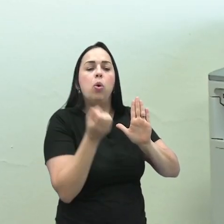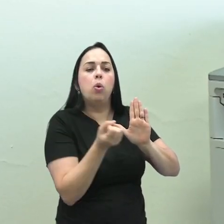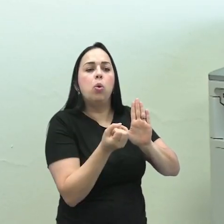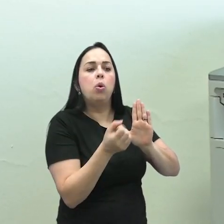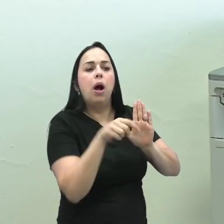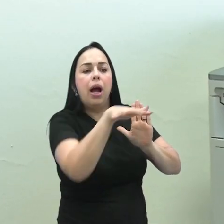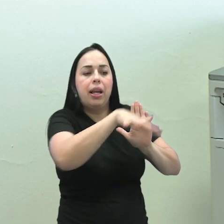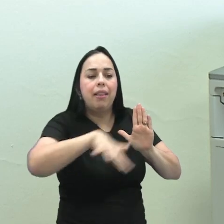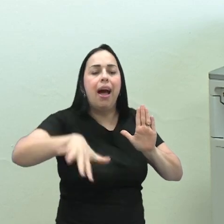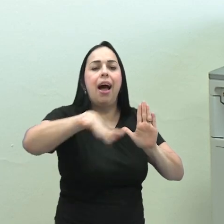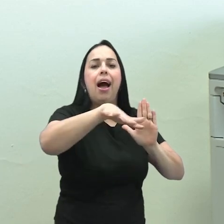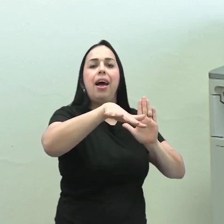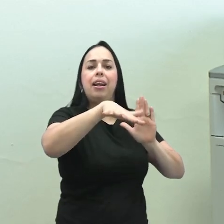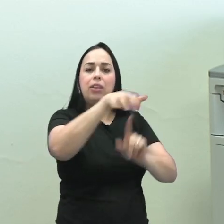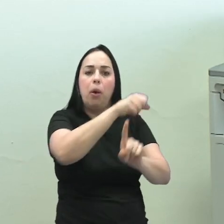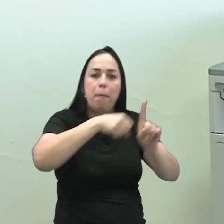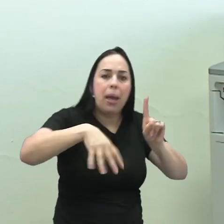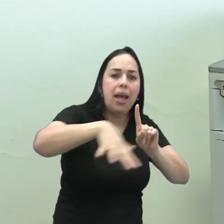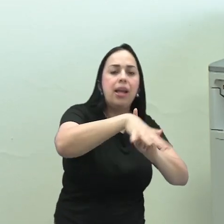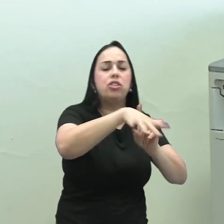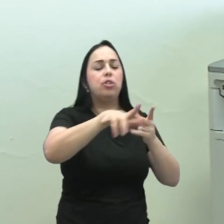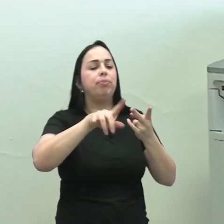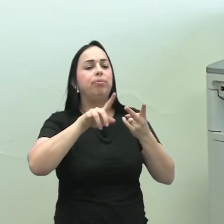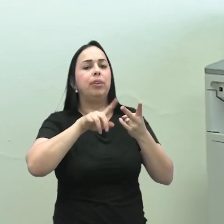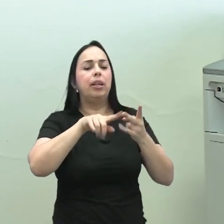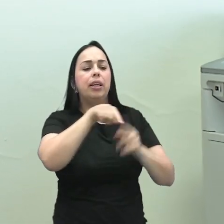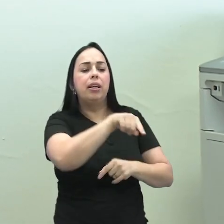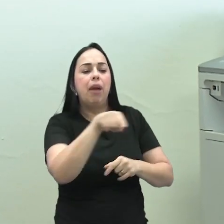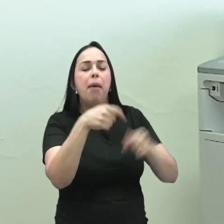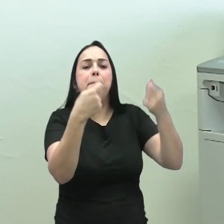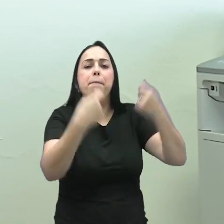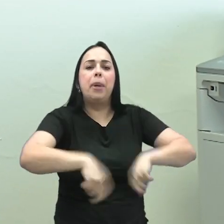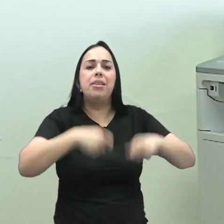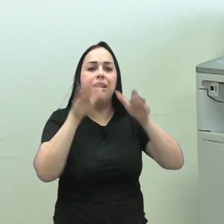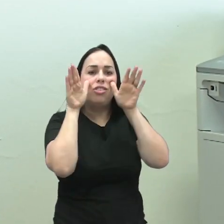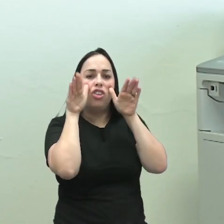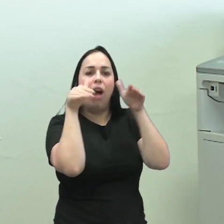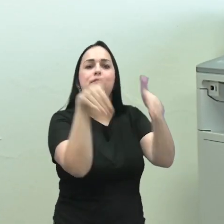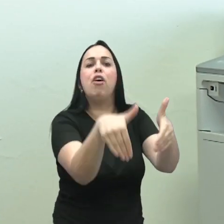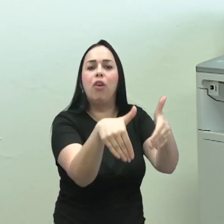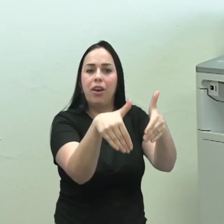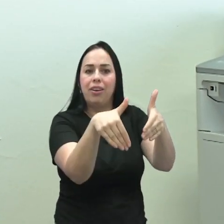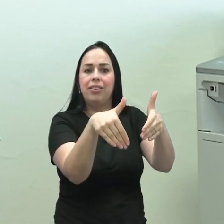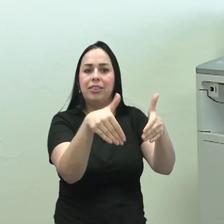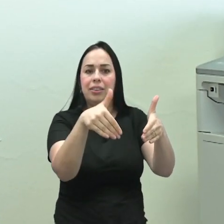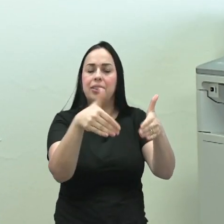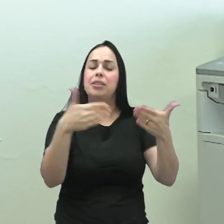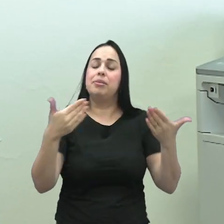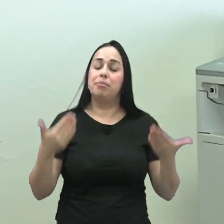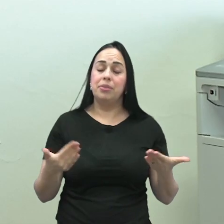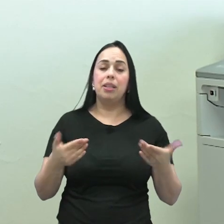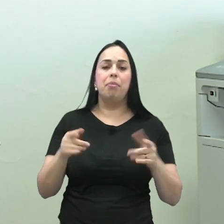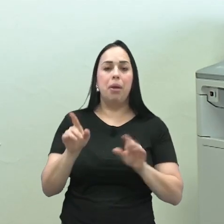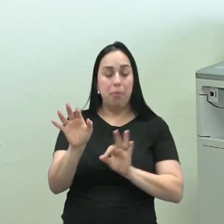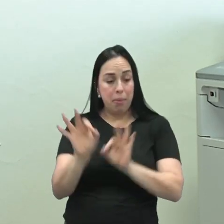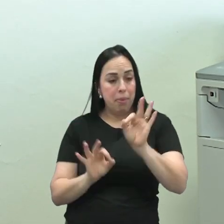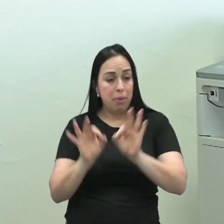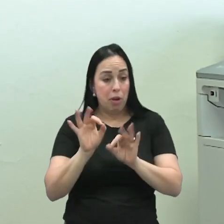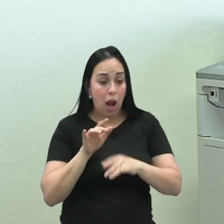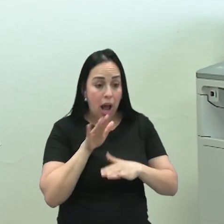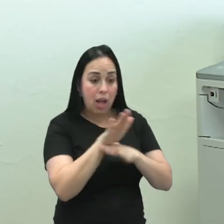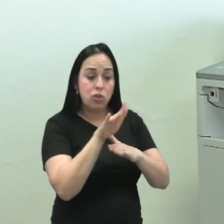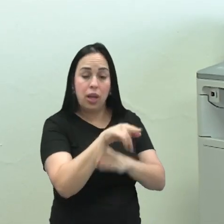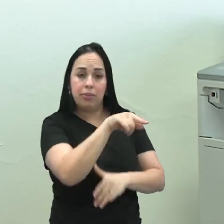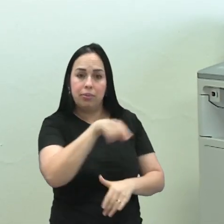atributos ambientais, aquela performance ambiental que vai precisar essa política pública mãe do ordenamento